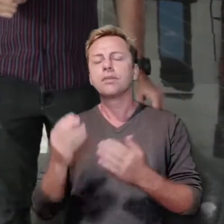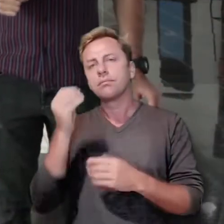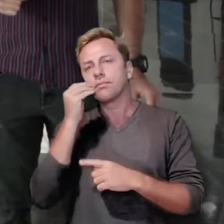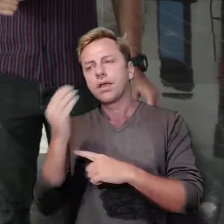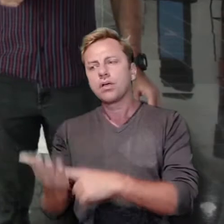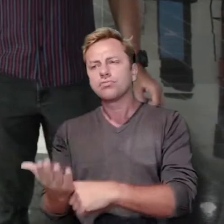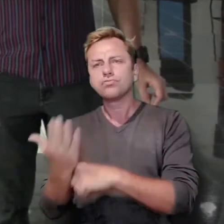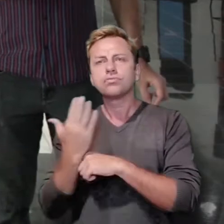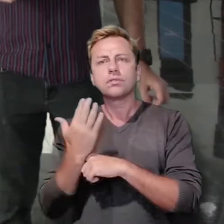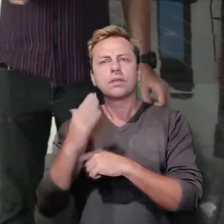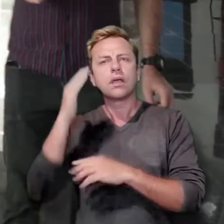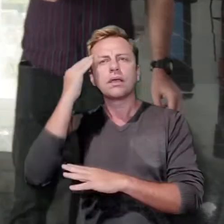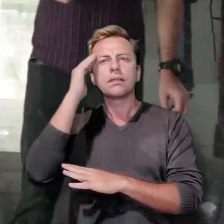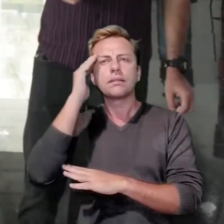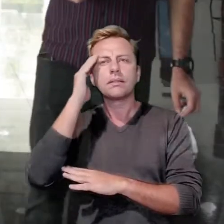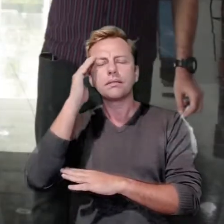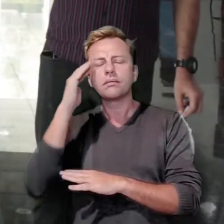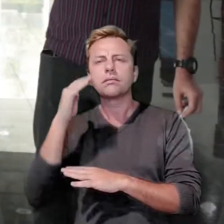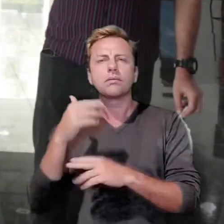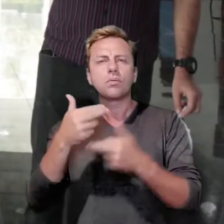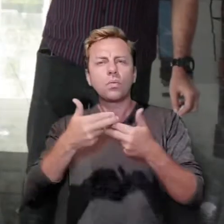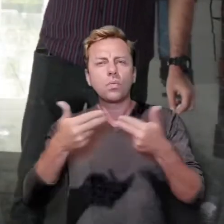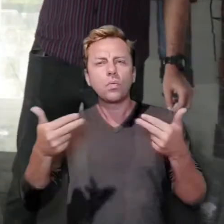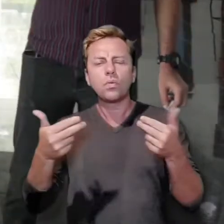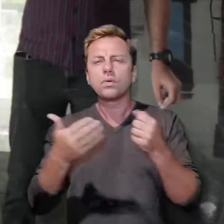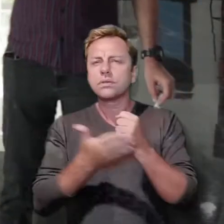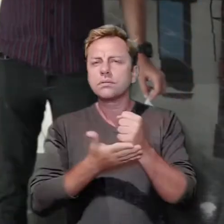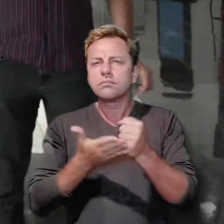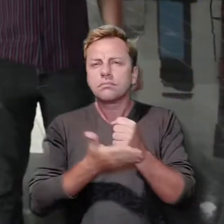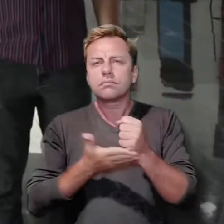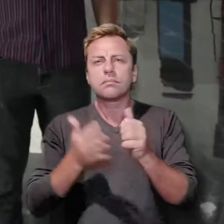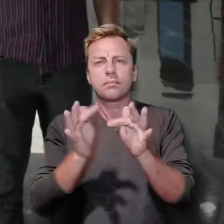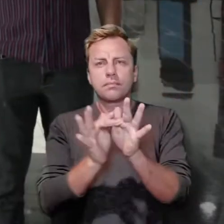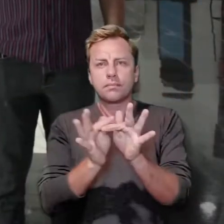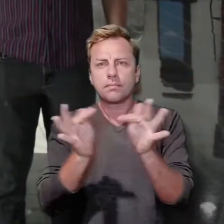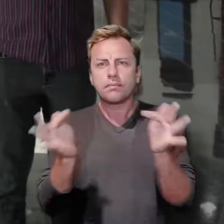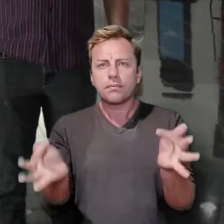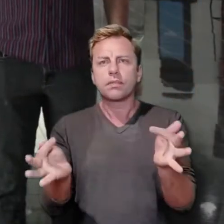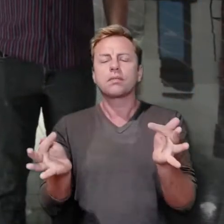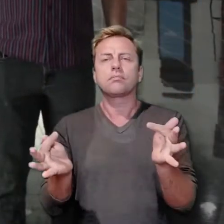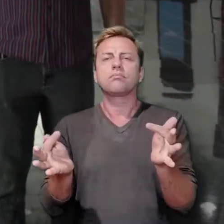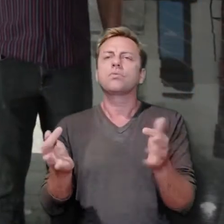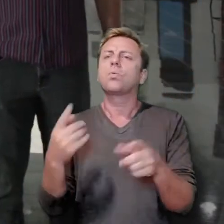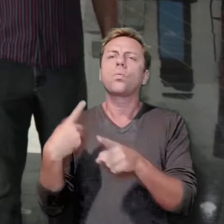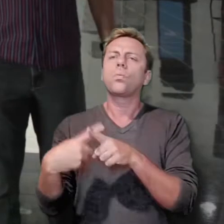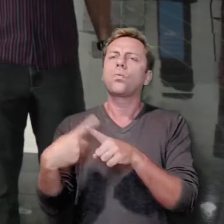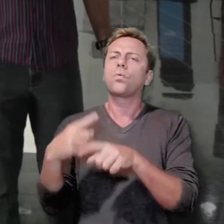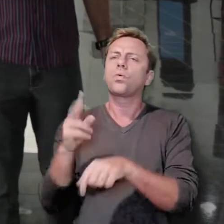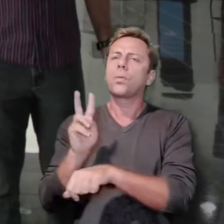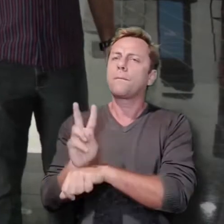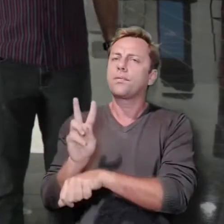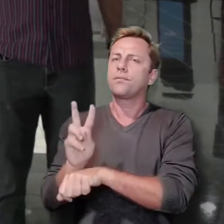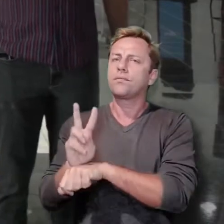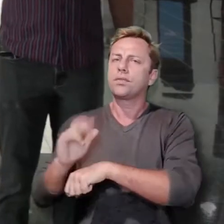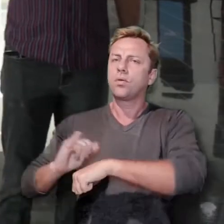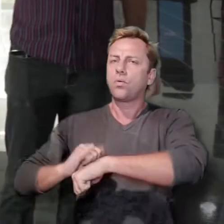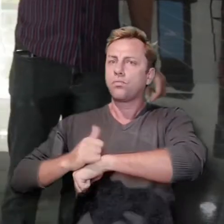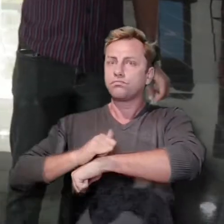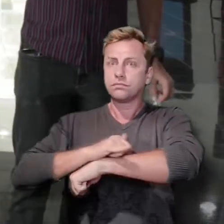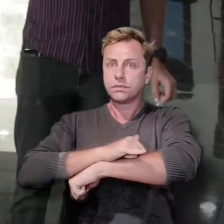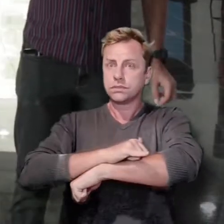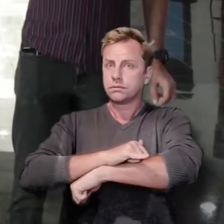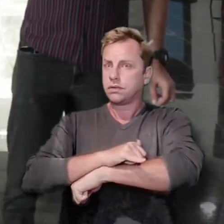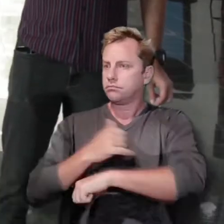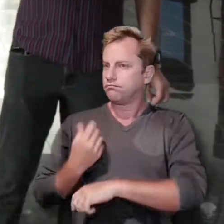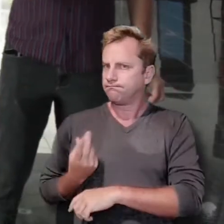Coração para ajudar a gente a entender alguns princípios bem básicos, bem elementares, do porquê prevenir a